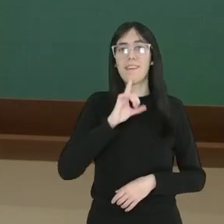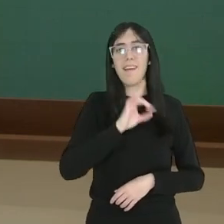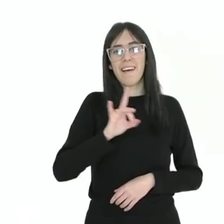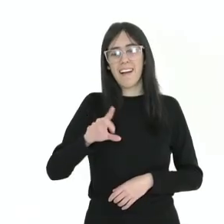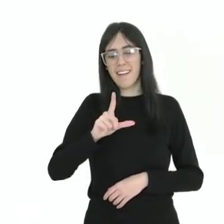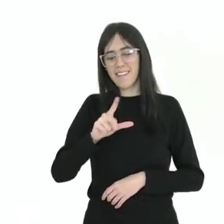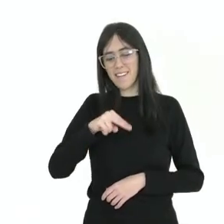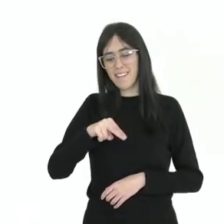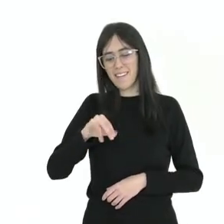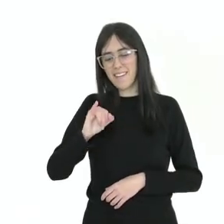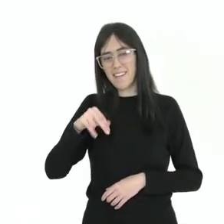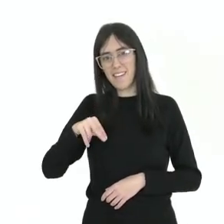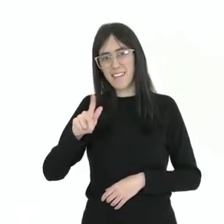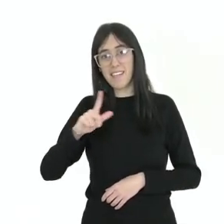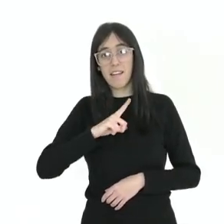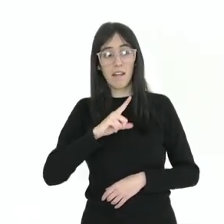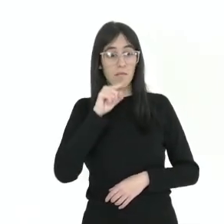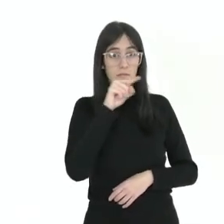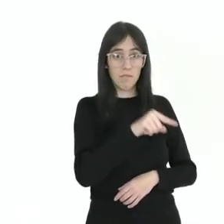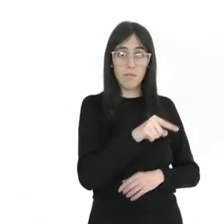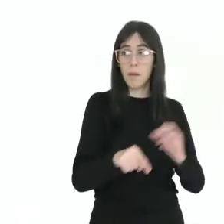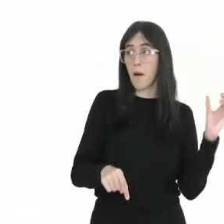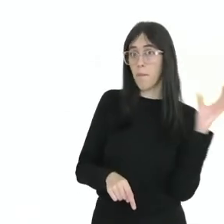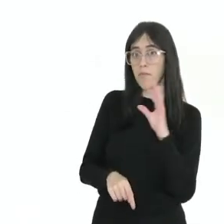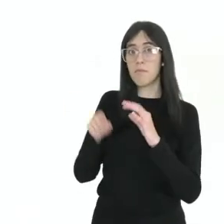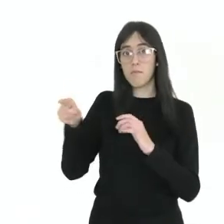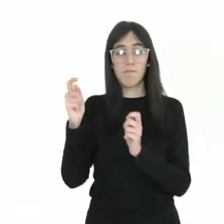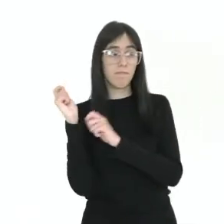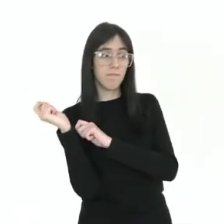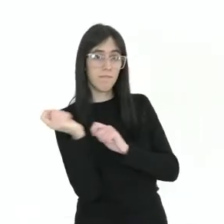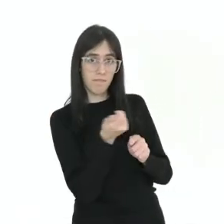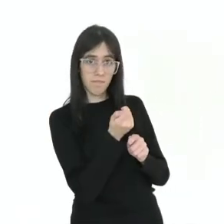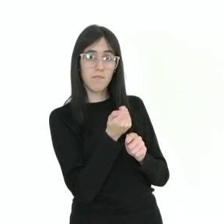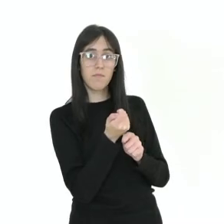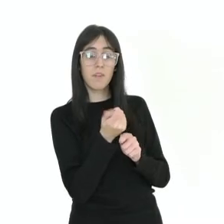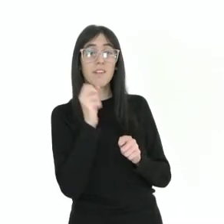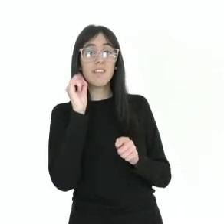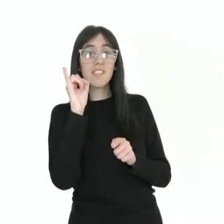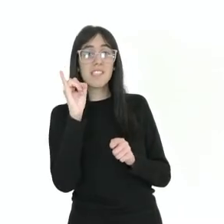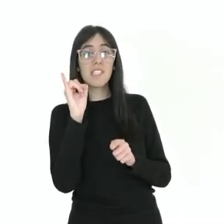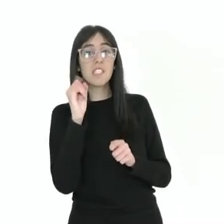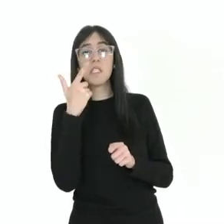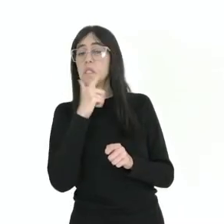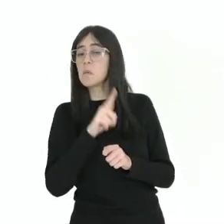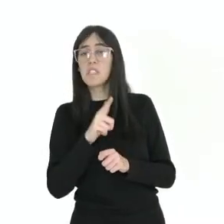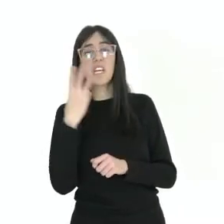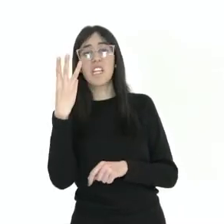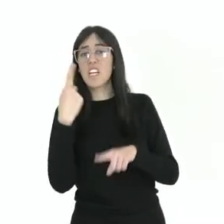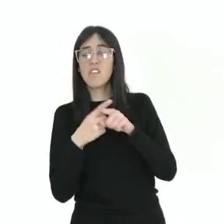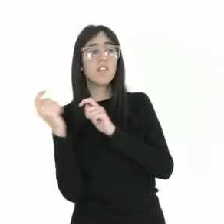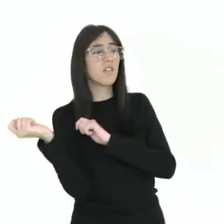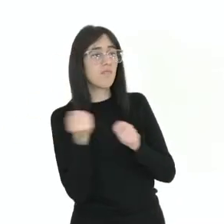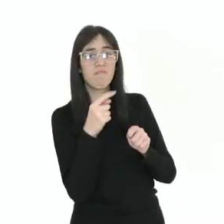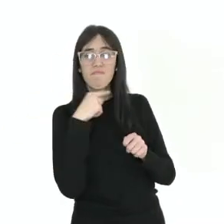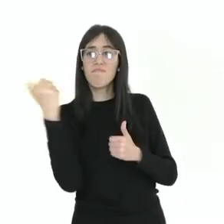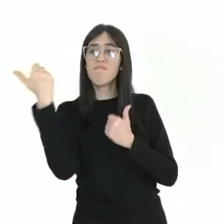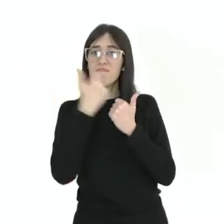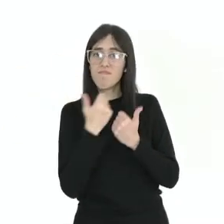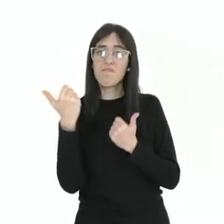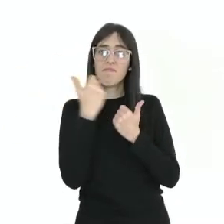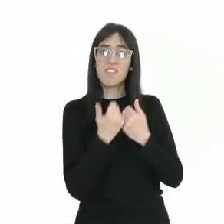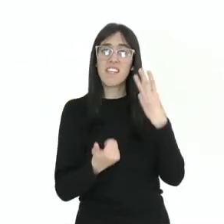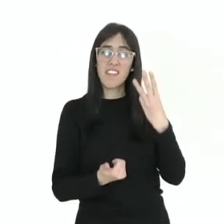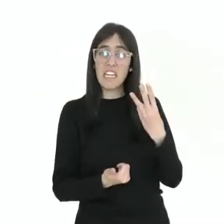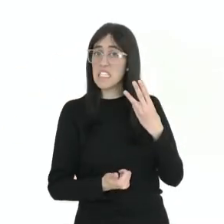ataque e defesa. A equipe de defesa vai para o ataque quando eliminar 3 rebatedores da equipe adversária. Vence